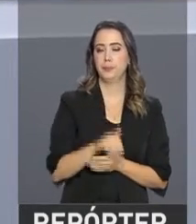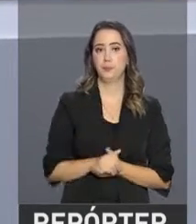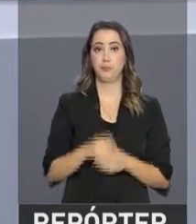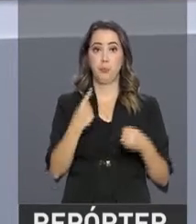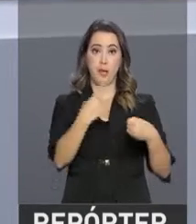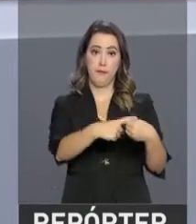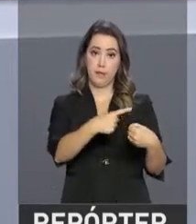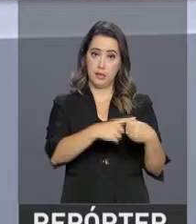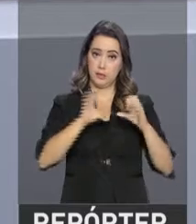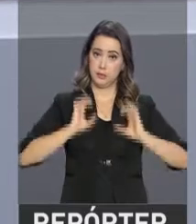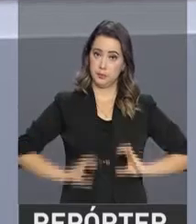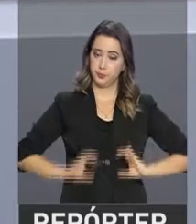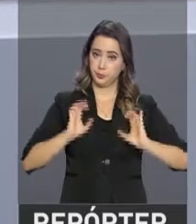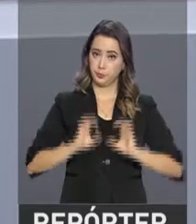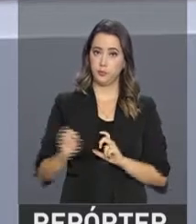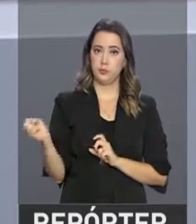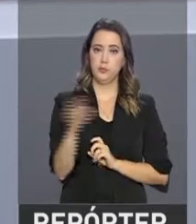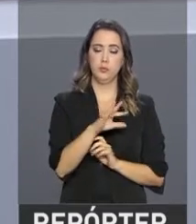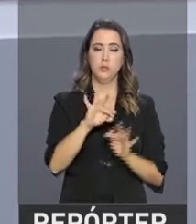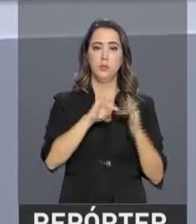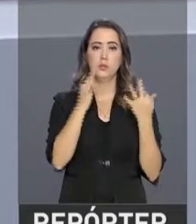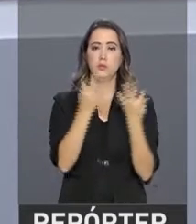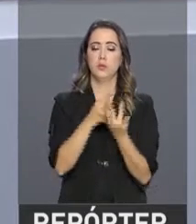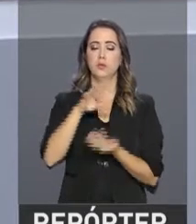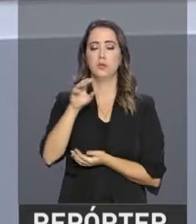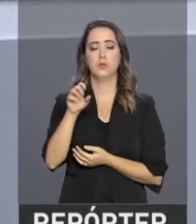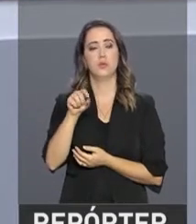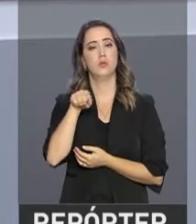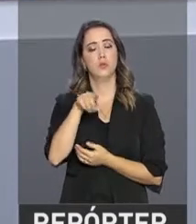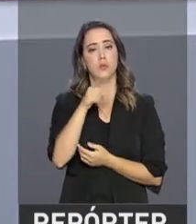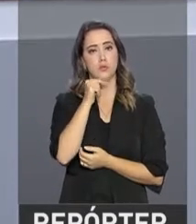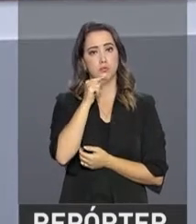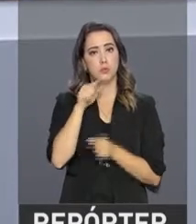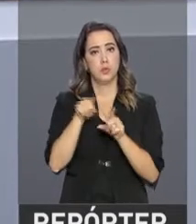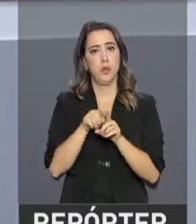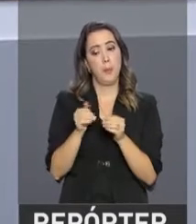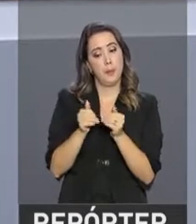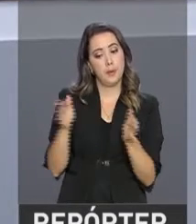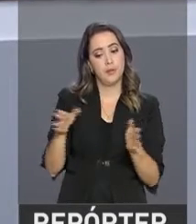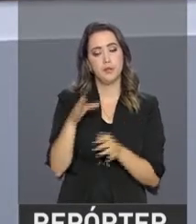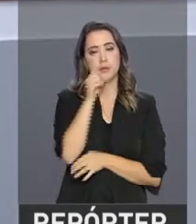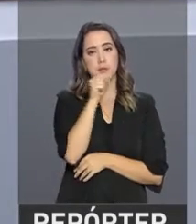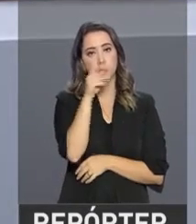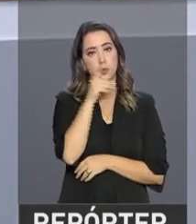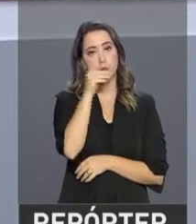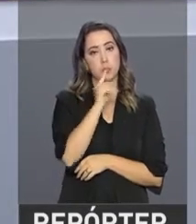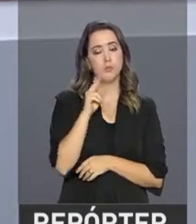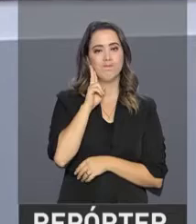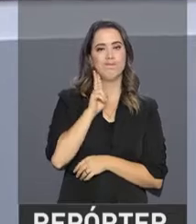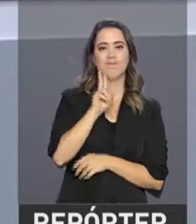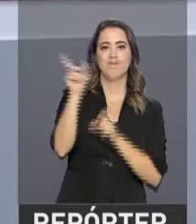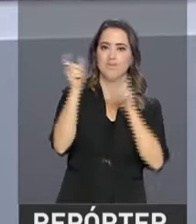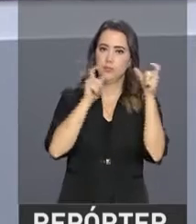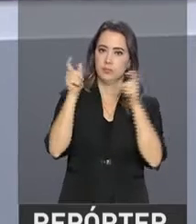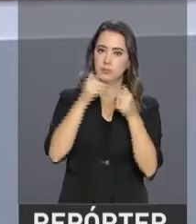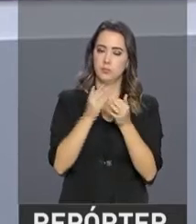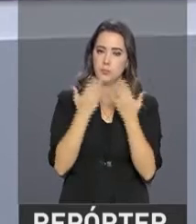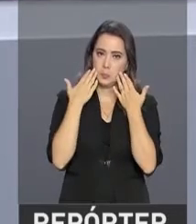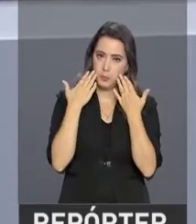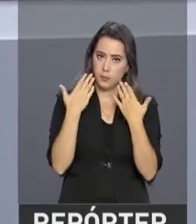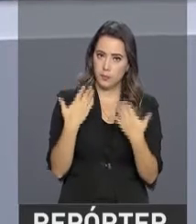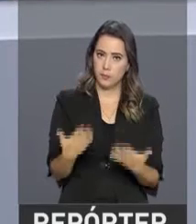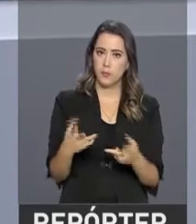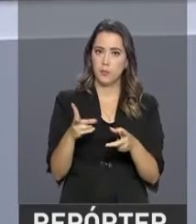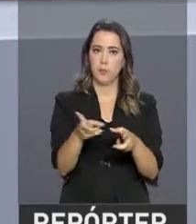das novidades do 8º fórum mundial da água foi aberta no fim de semana lá a população encontra várias atrações exposições